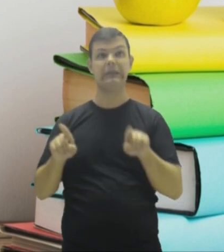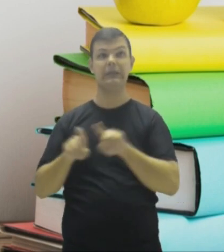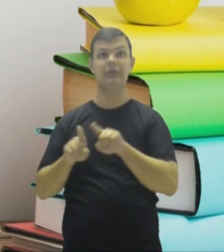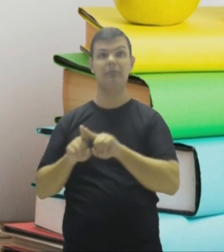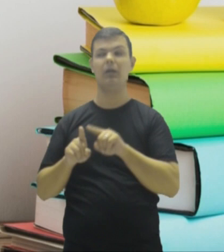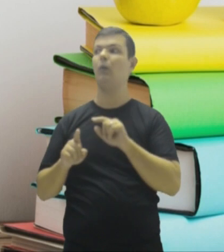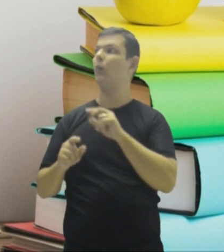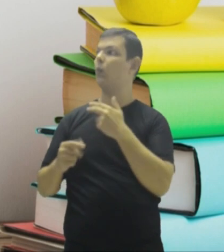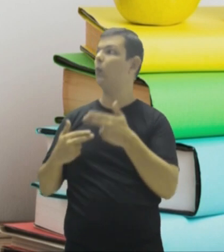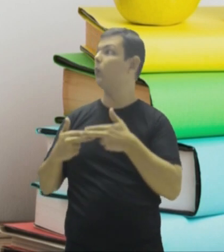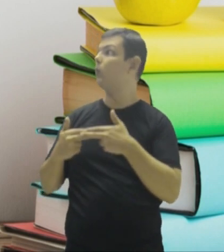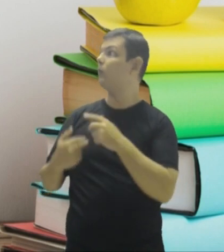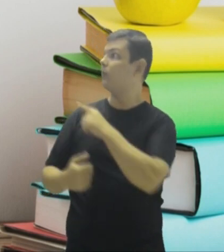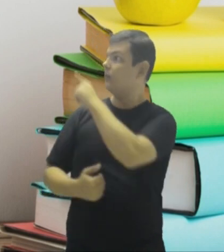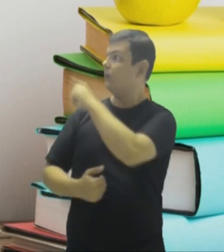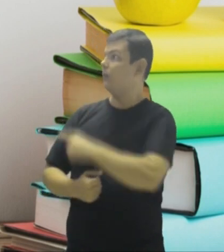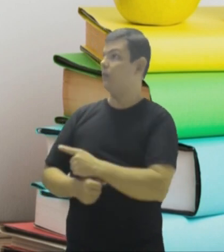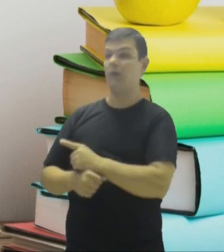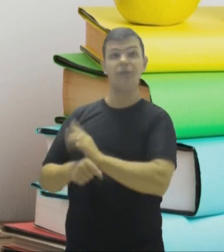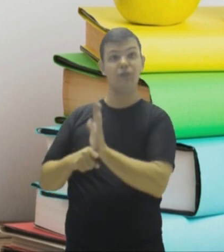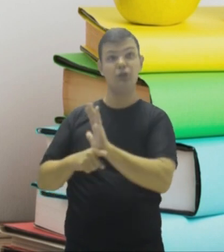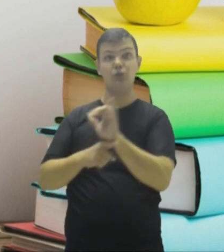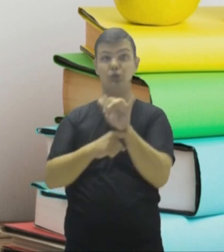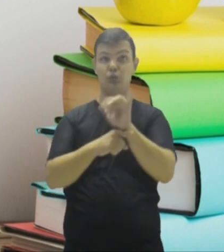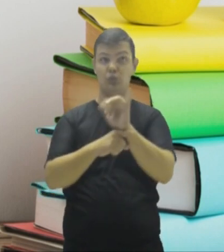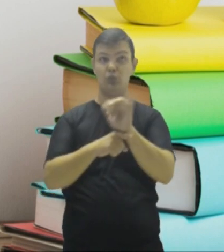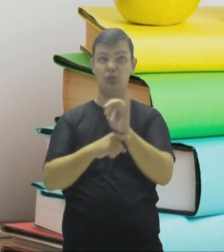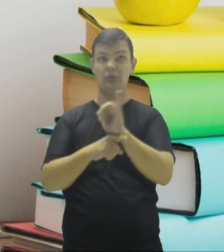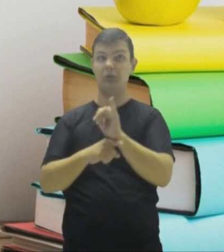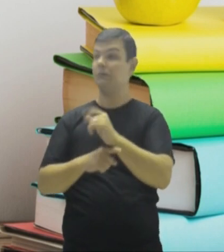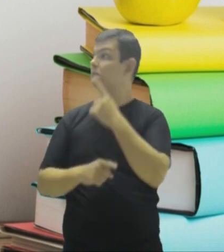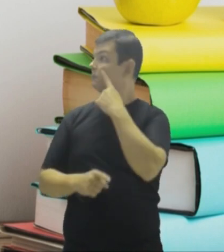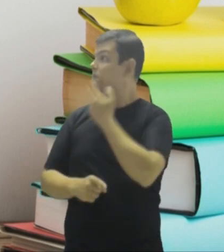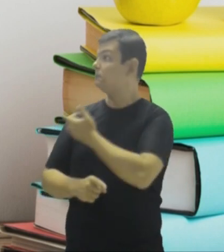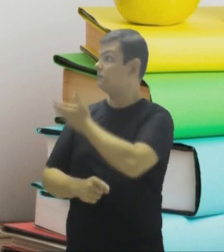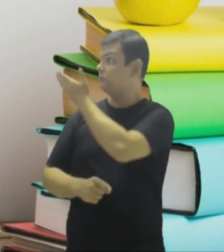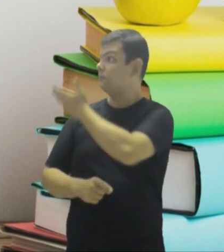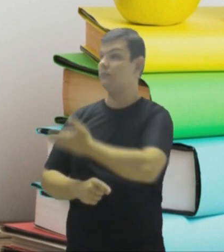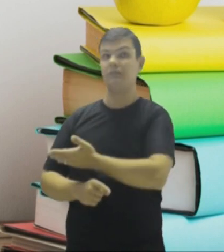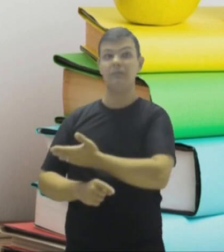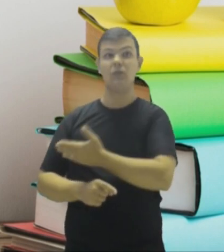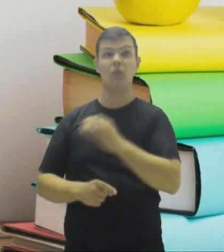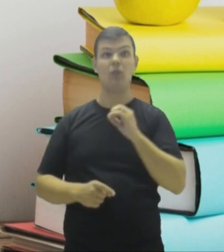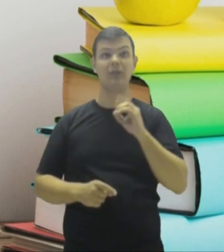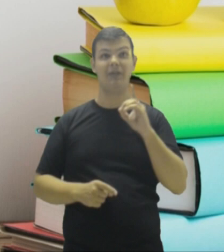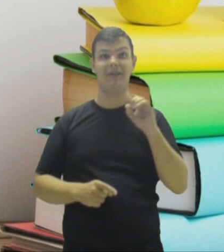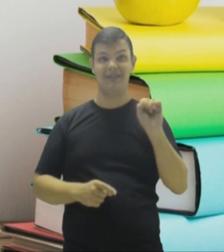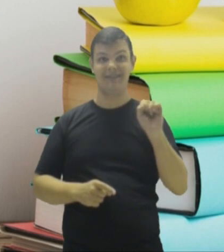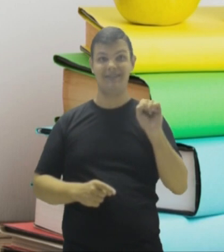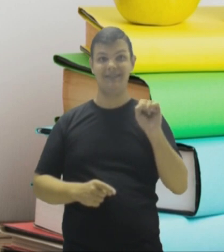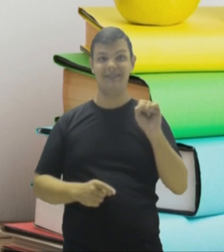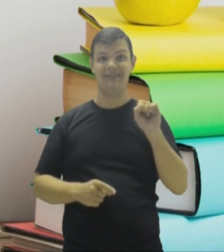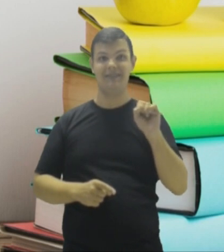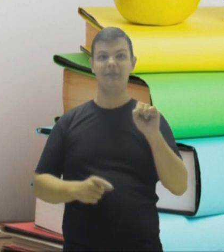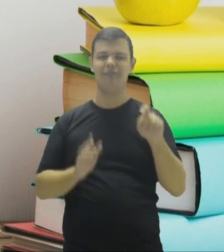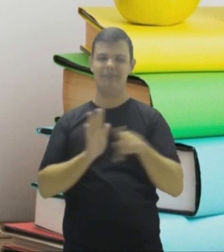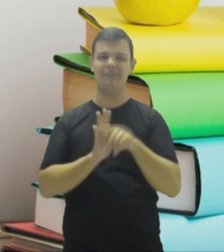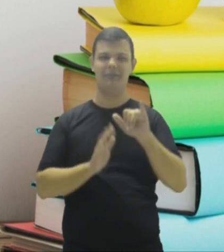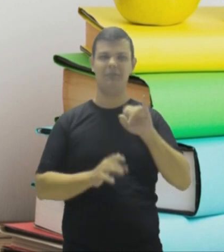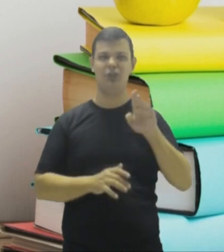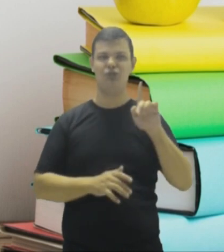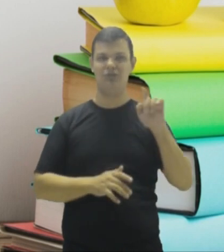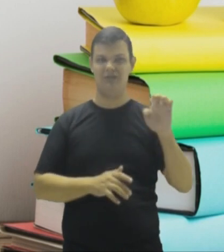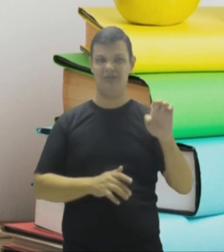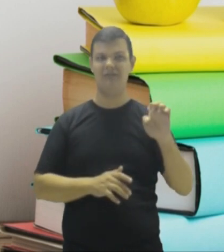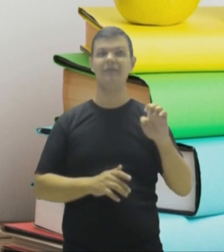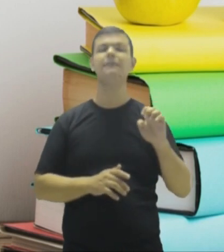Eu também utilizei os vídeos do YouTube aqui, observem, ó. O ODS do IBGE,